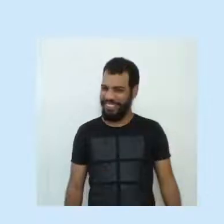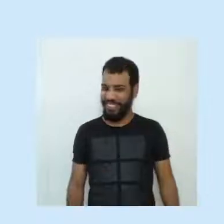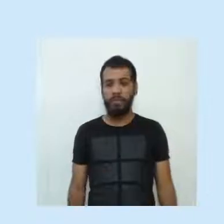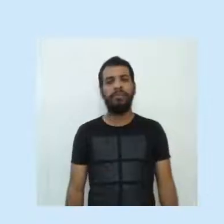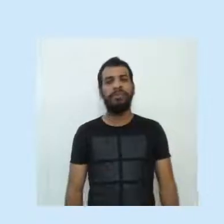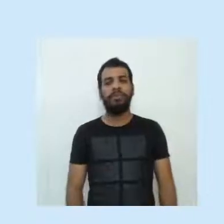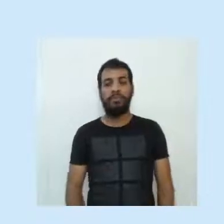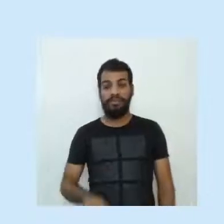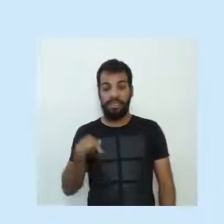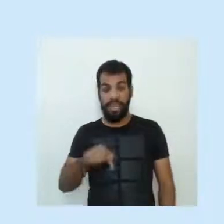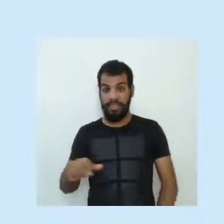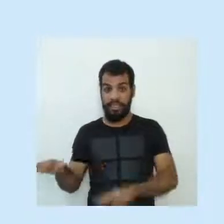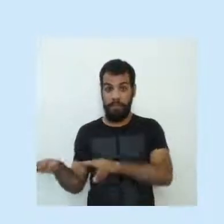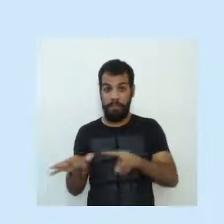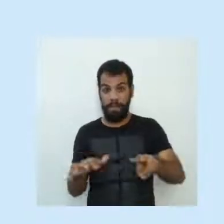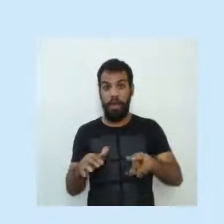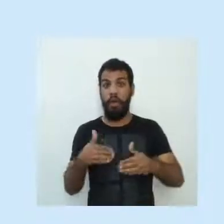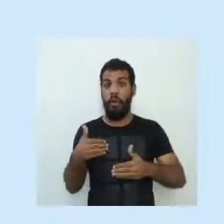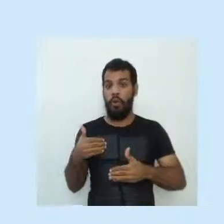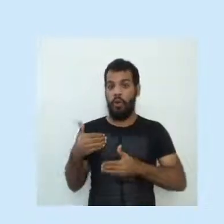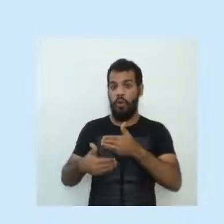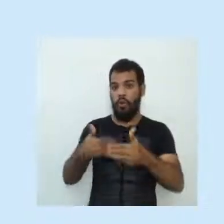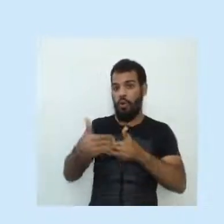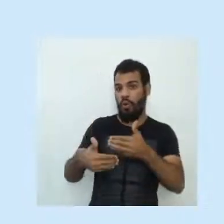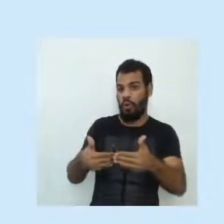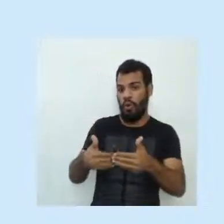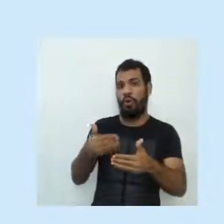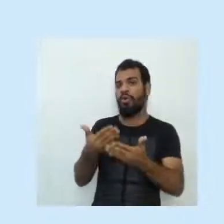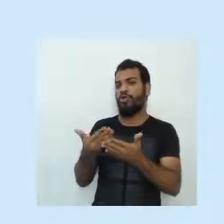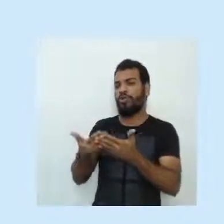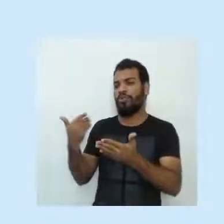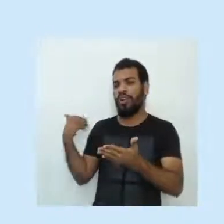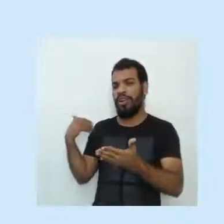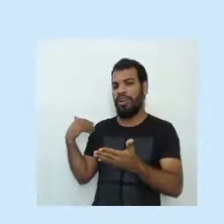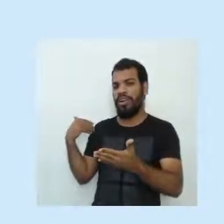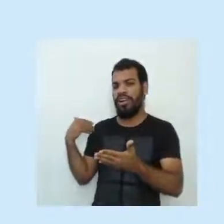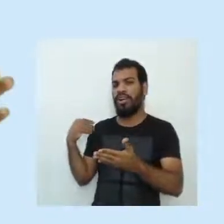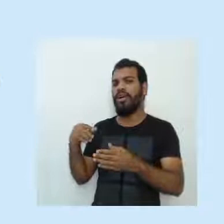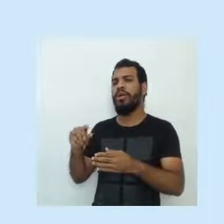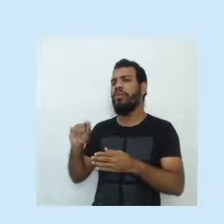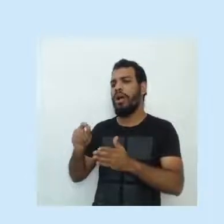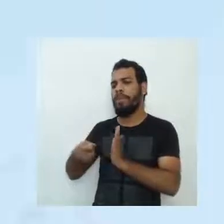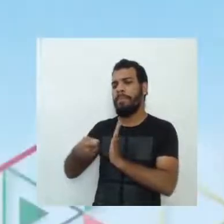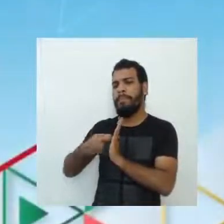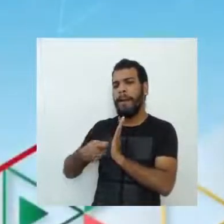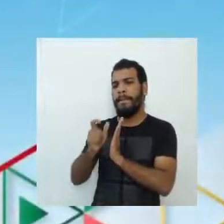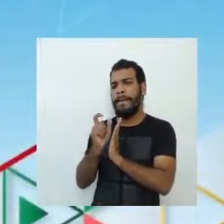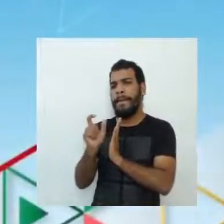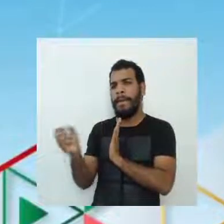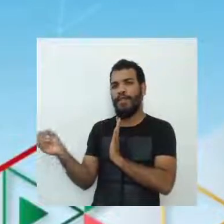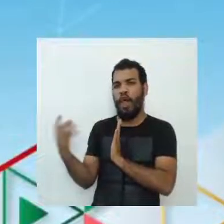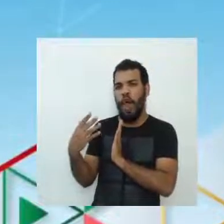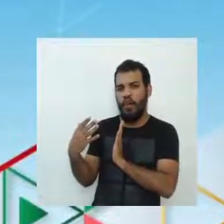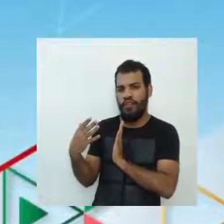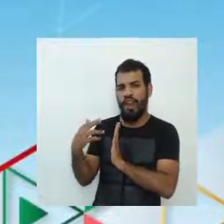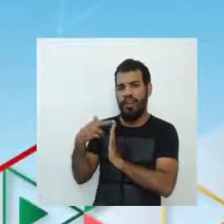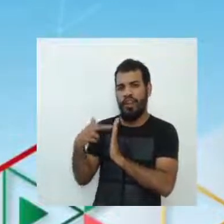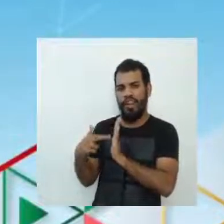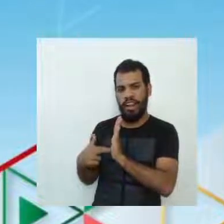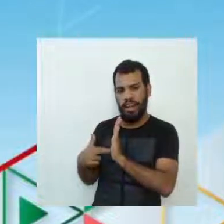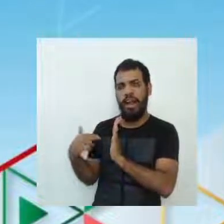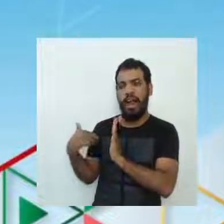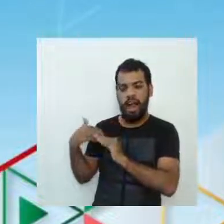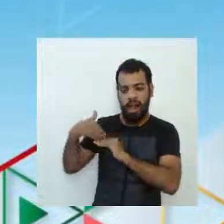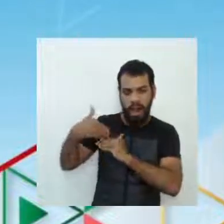dando continuidade aos estudos iniciados semana passada sobre norma ortográfica. Lembram disso? A gente